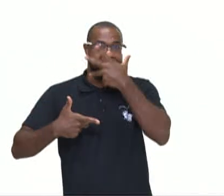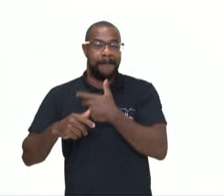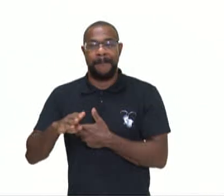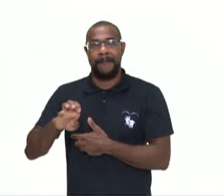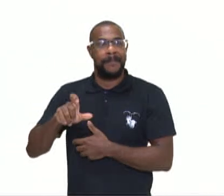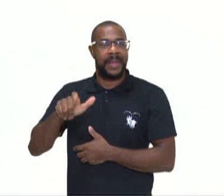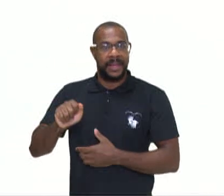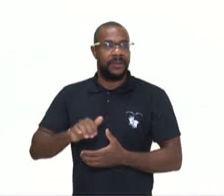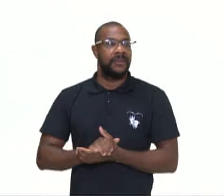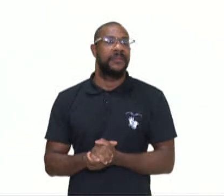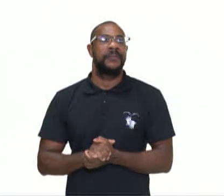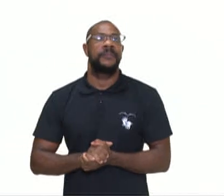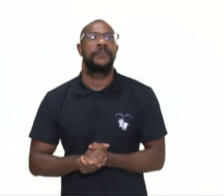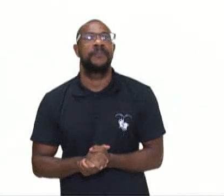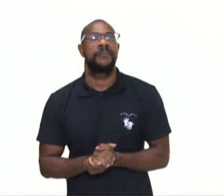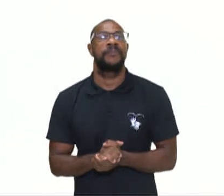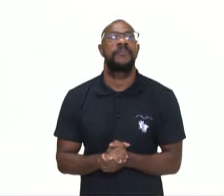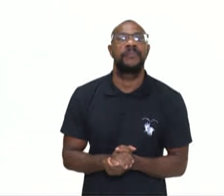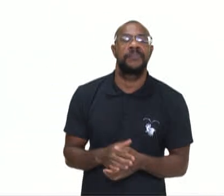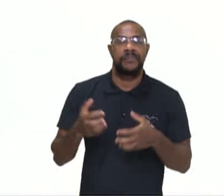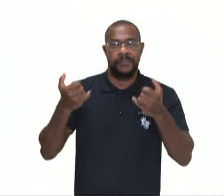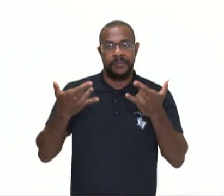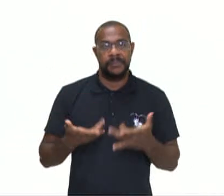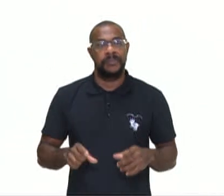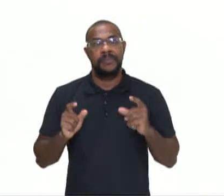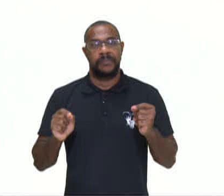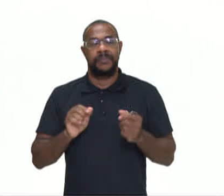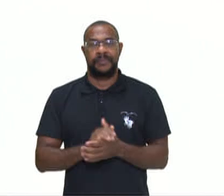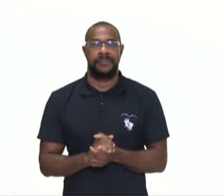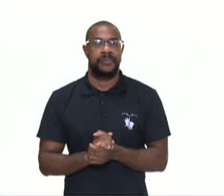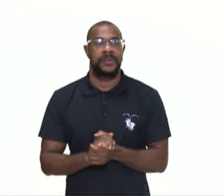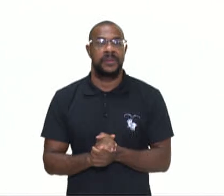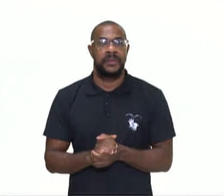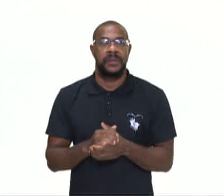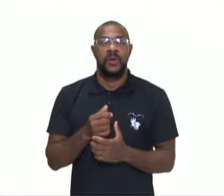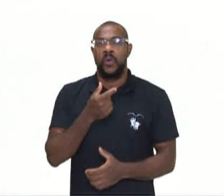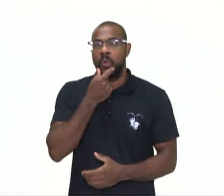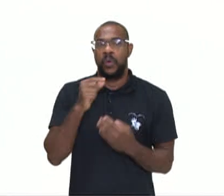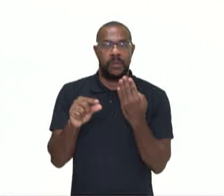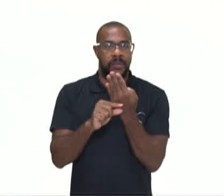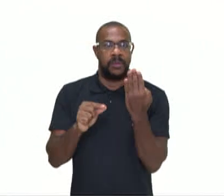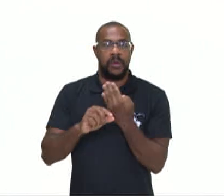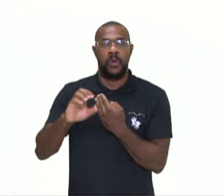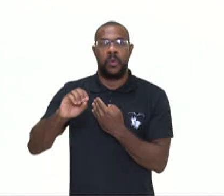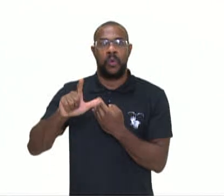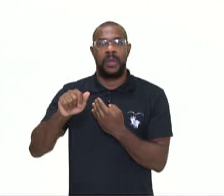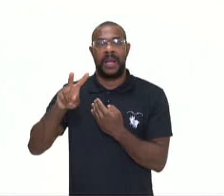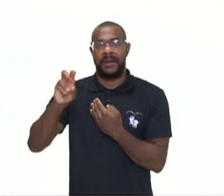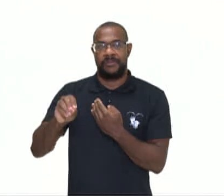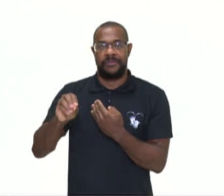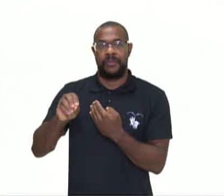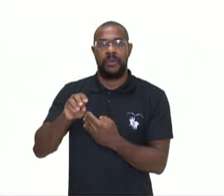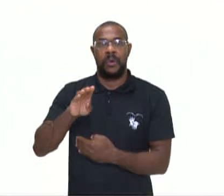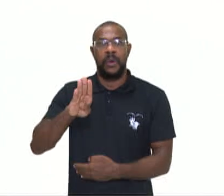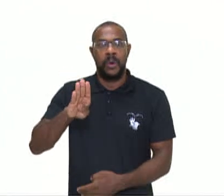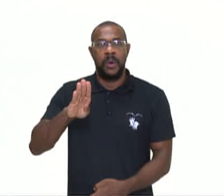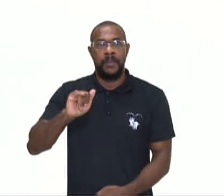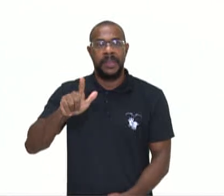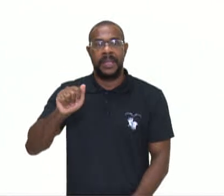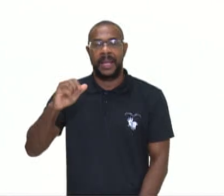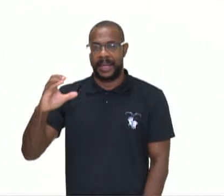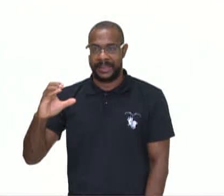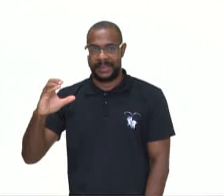Falar um pouquinho agora sobre Olavo Bilac. Então, Olavo foi inspetor de ensino,